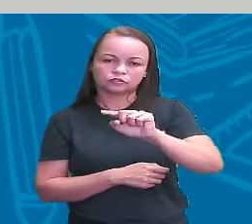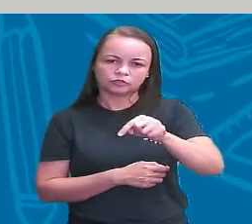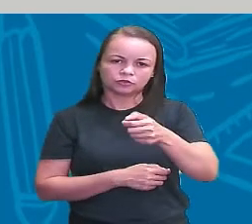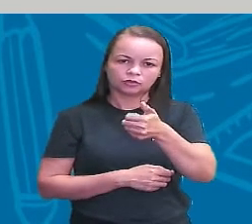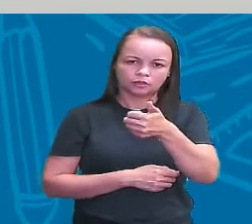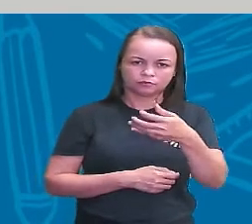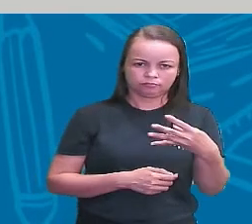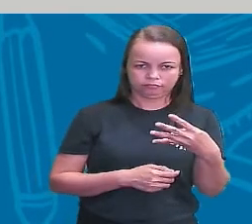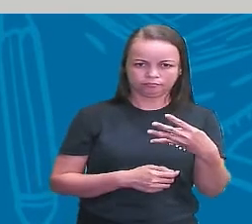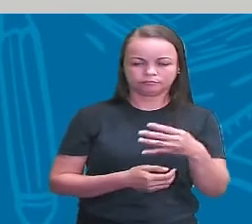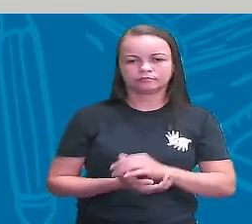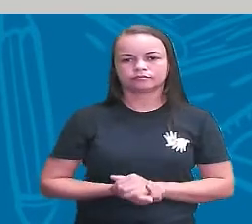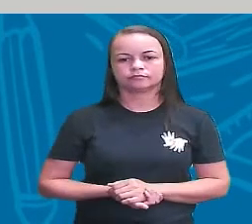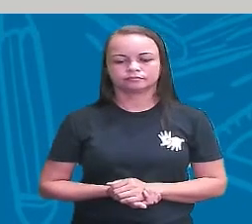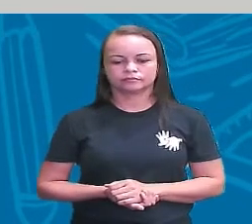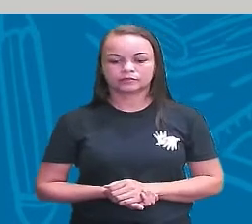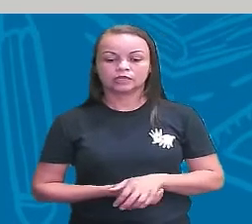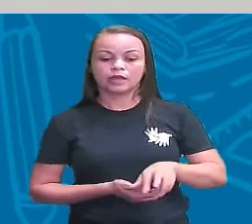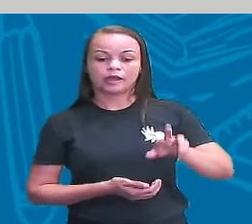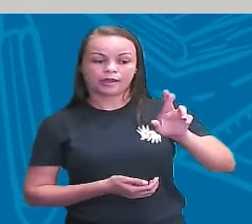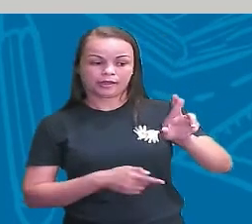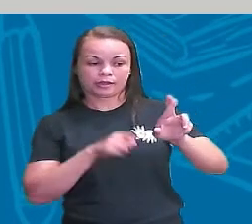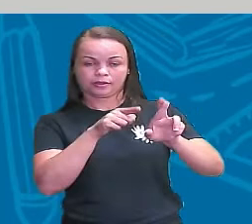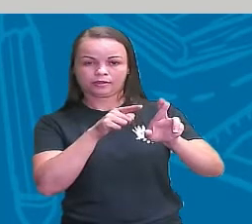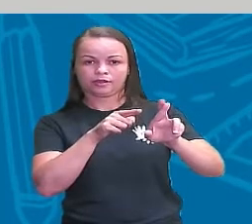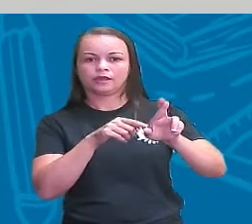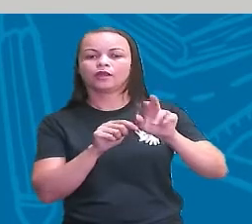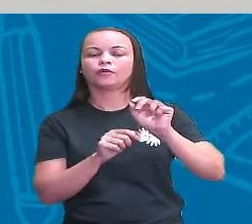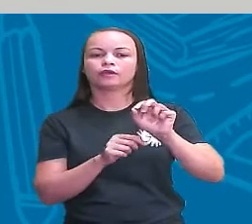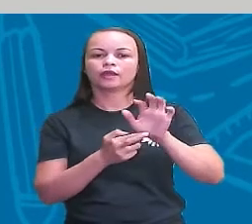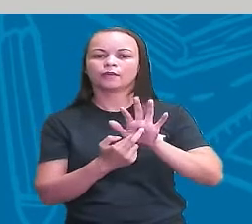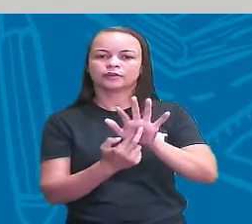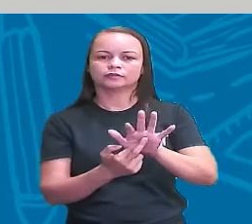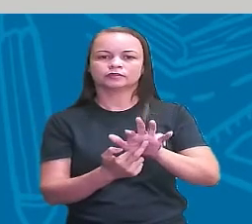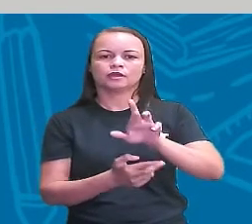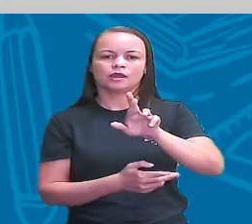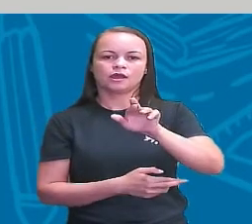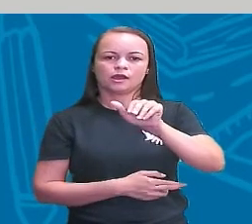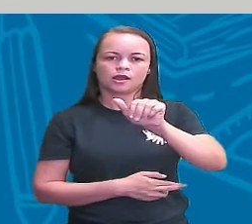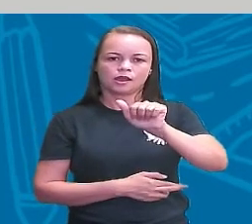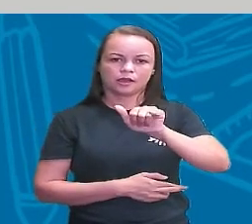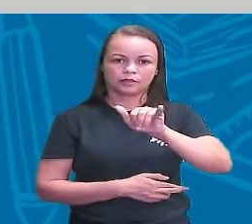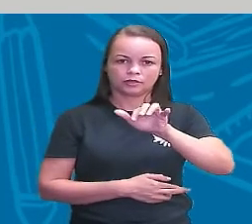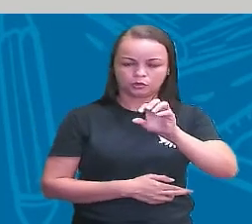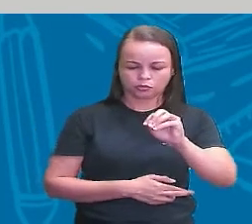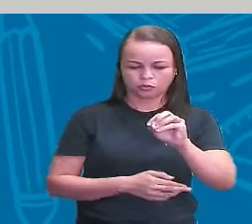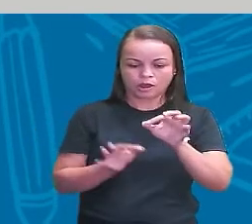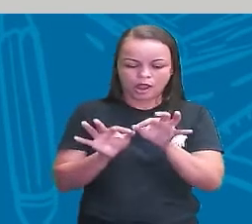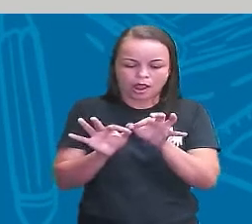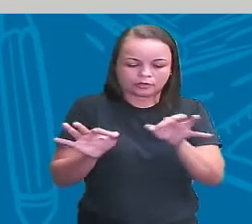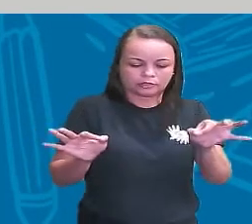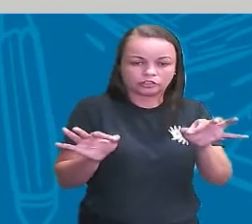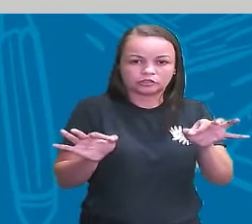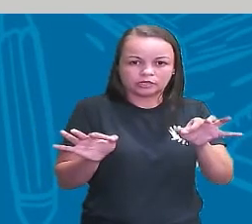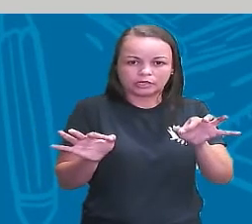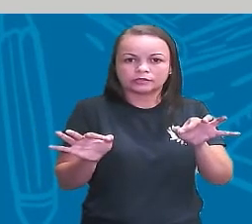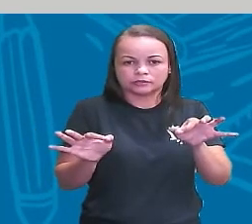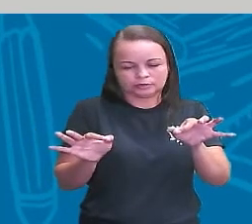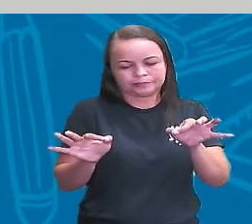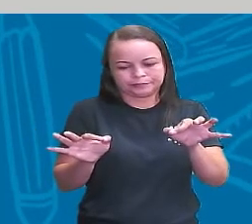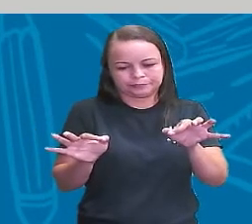tá? R é o raio, tá? R representa raio. A distância entre o centro e a